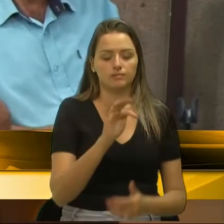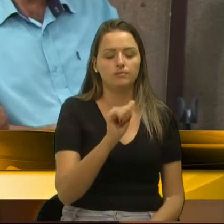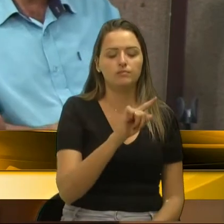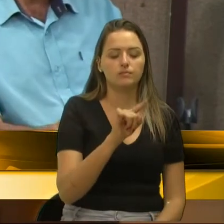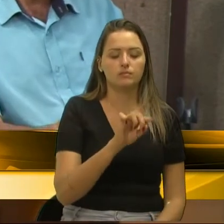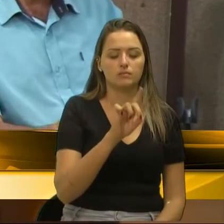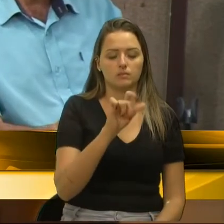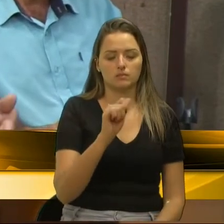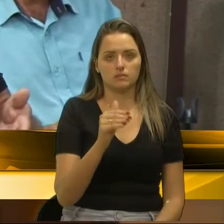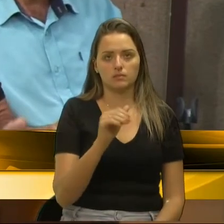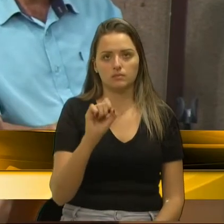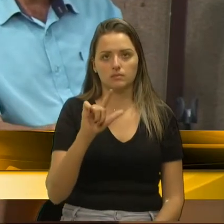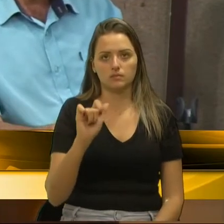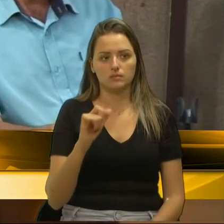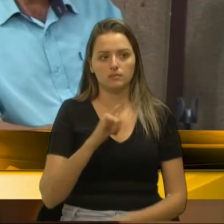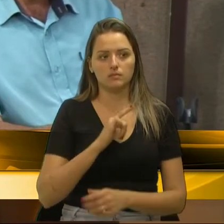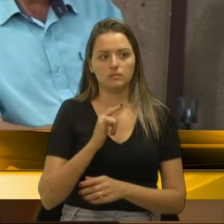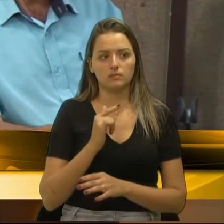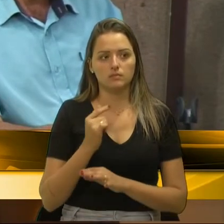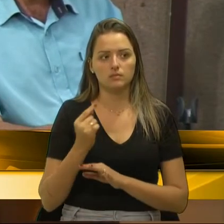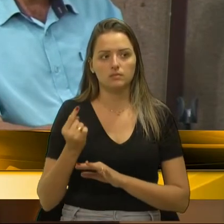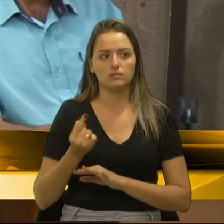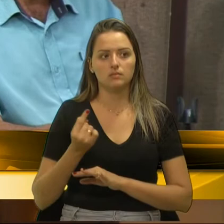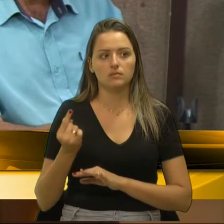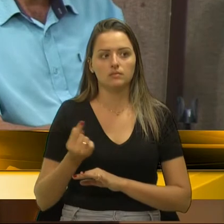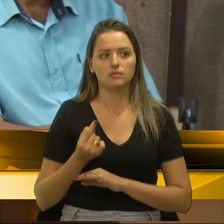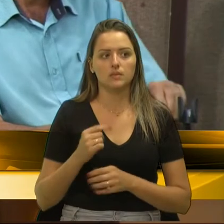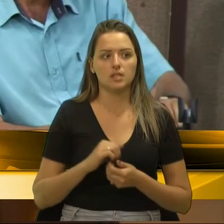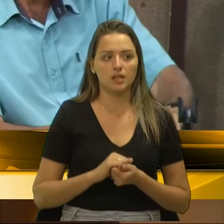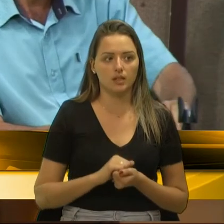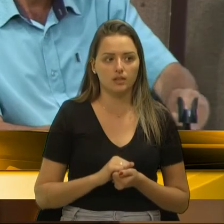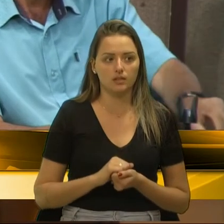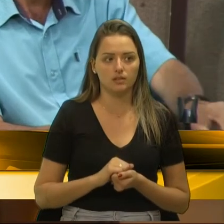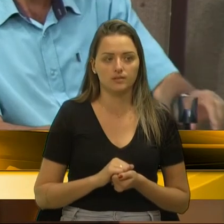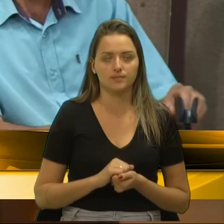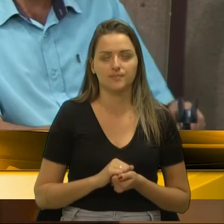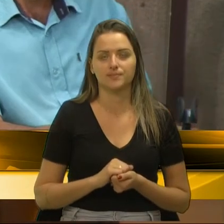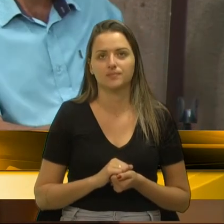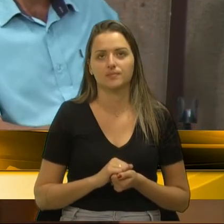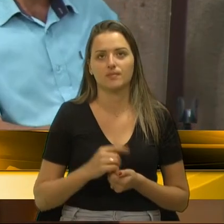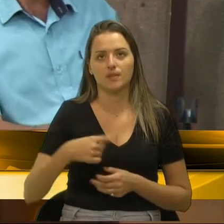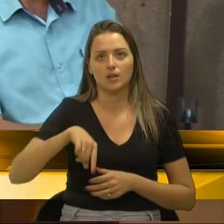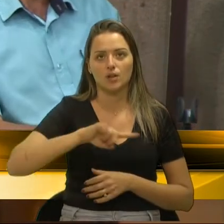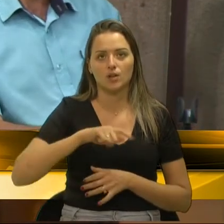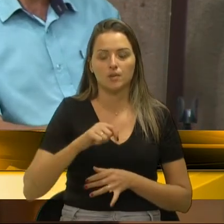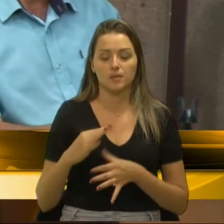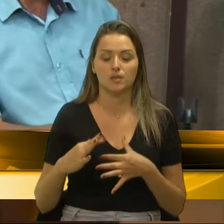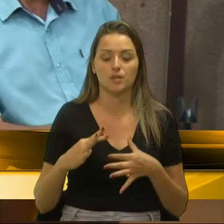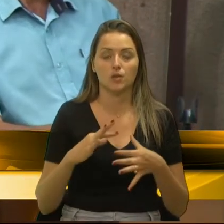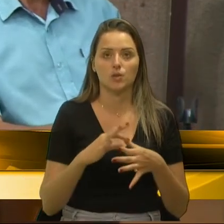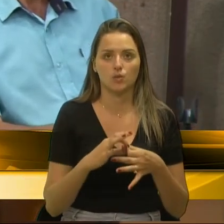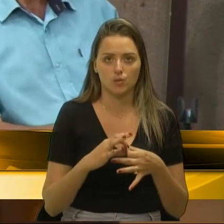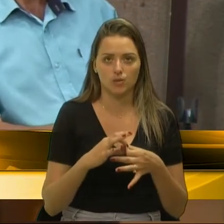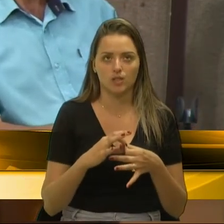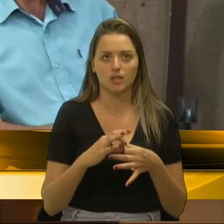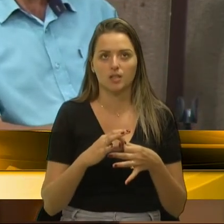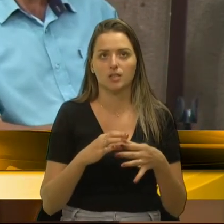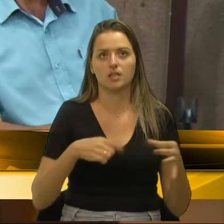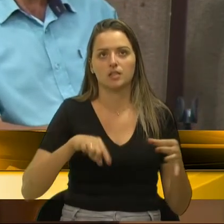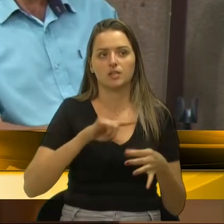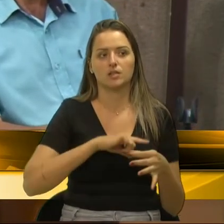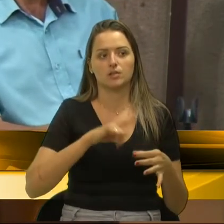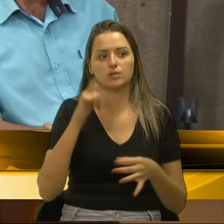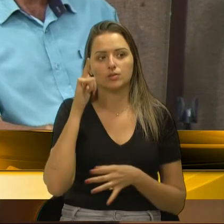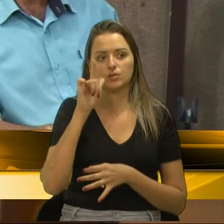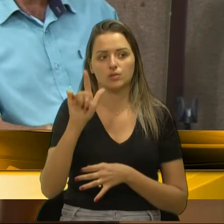possui só uma entrada e uma saída. Então, nós temos que se unir, nós, vereadores e poder